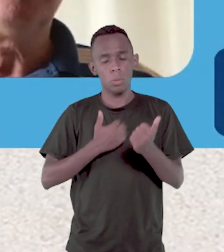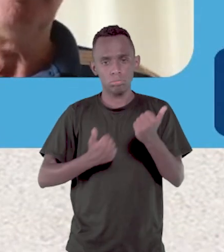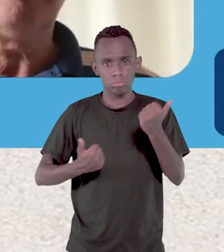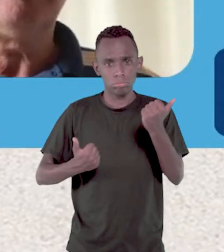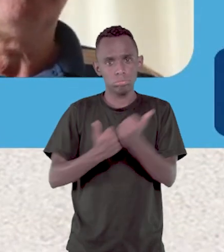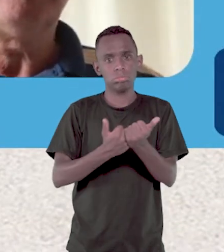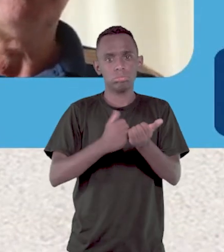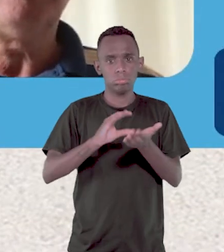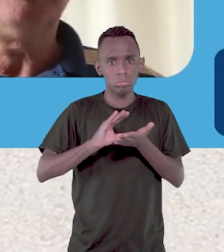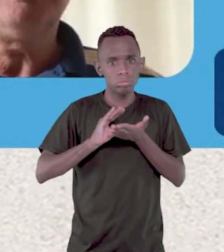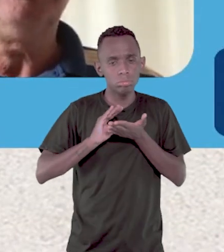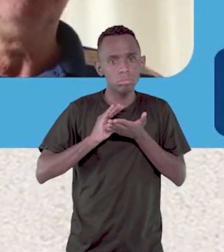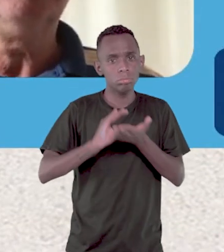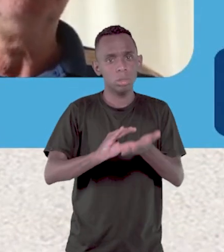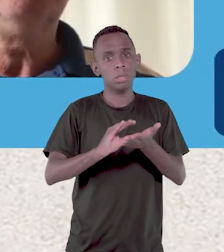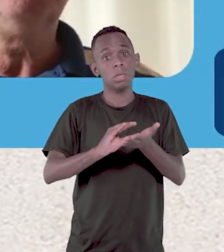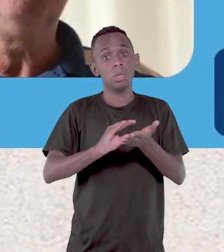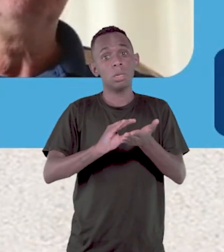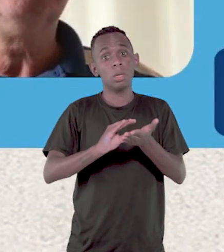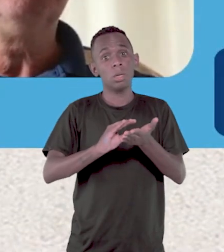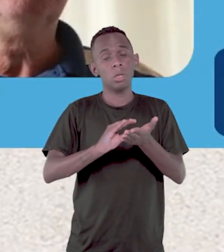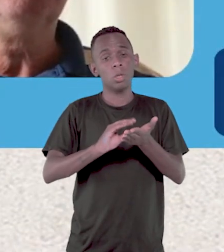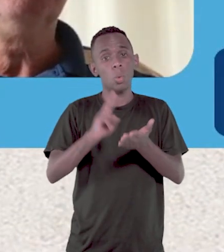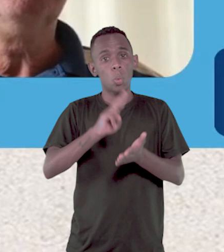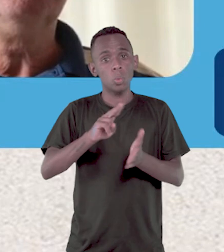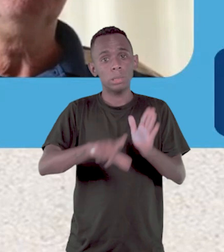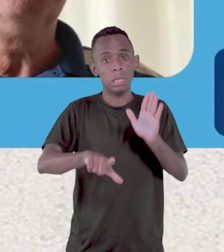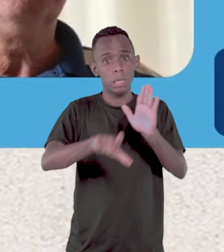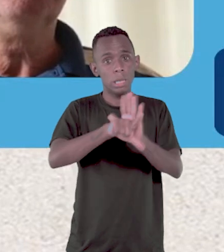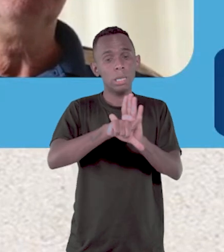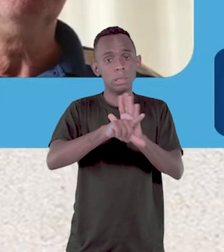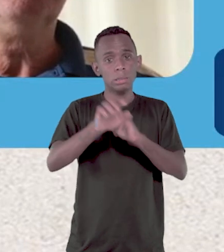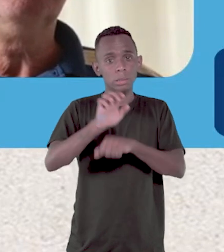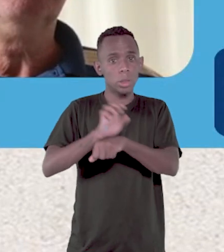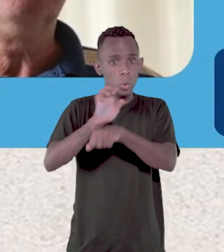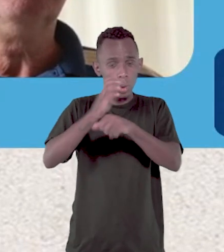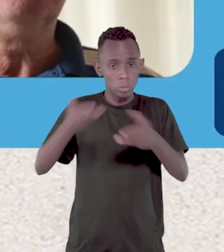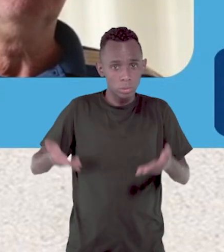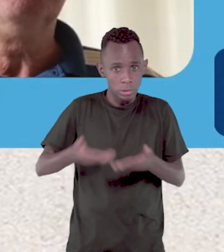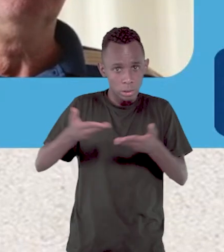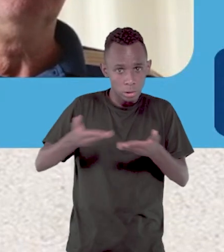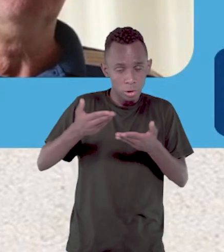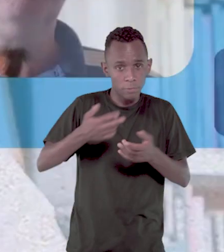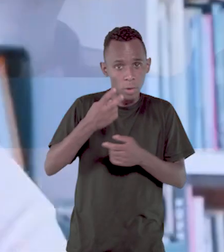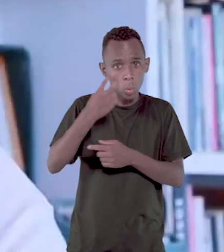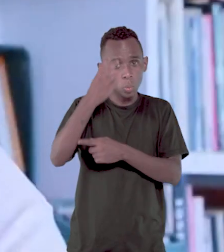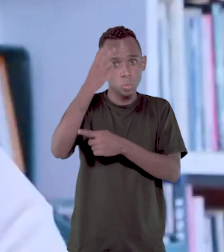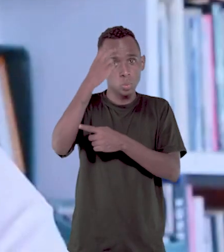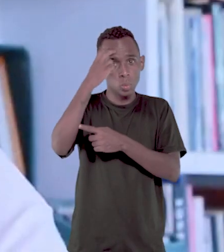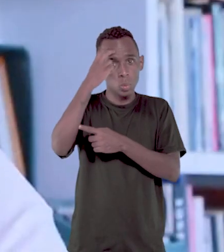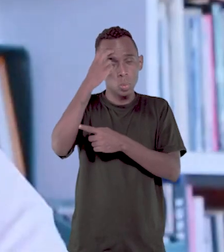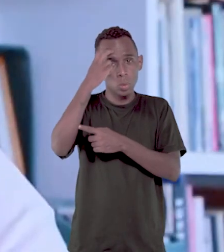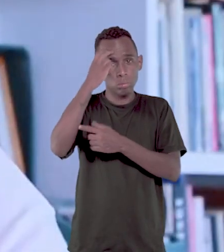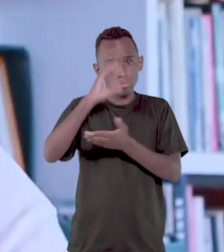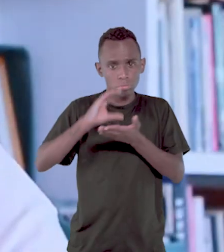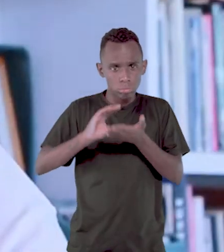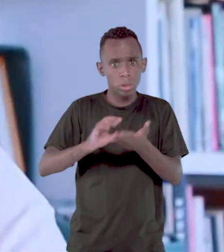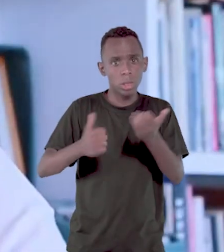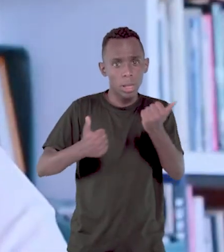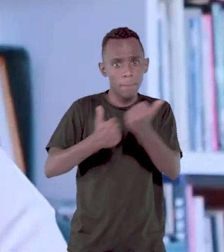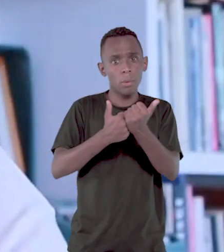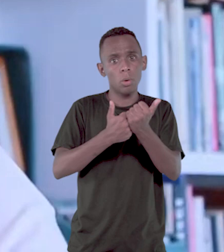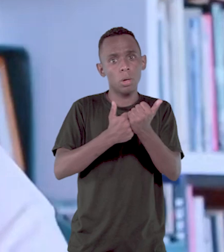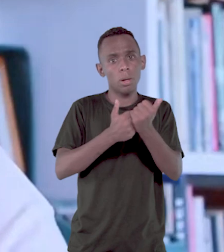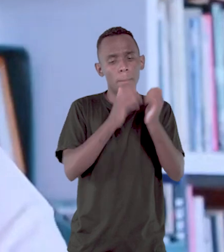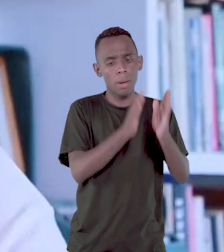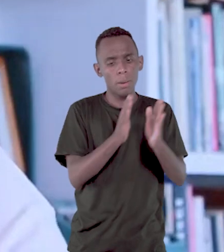agradecer ao meu patrocinador, a Gerdau, que via Lei Estadual de Incentivo à Cultura, patrocina essa sequência